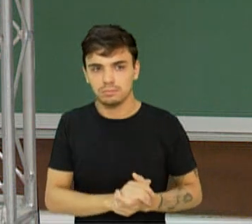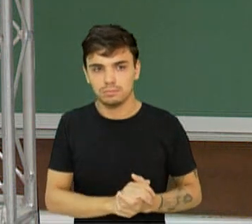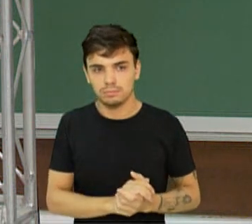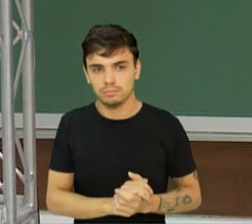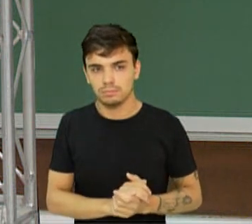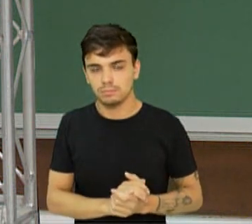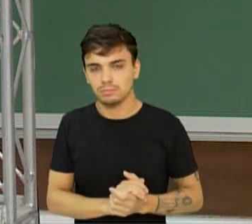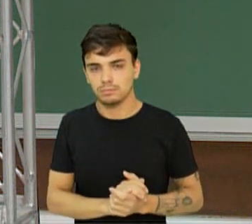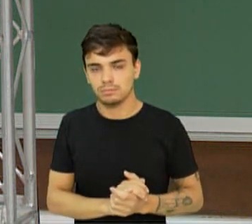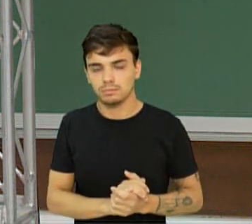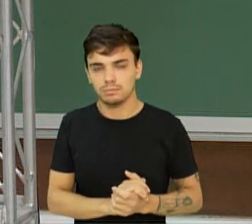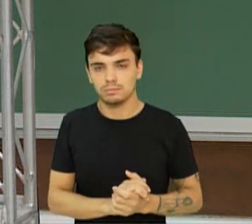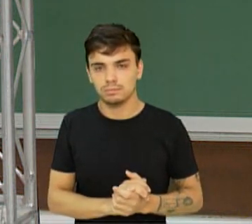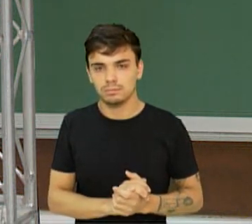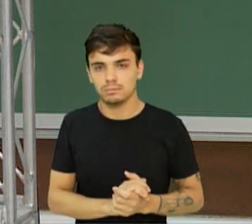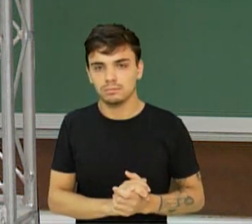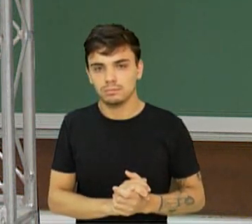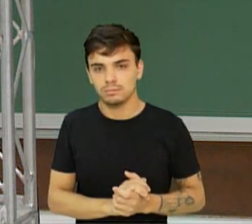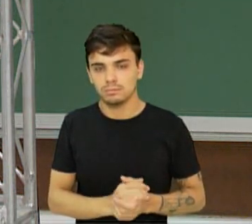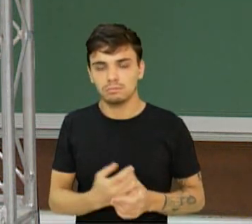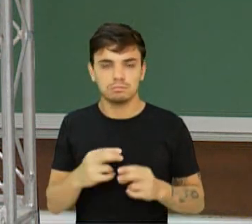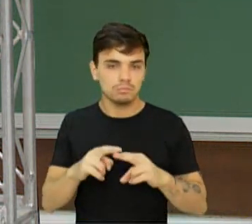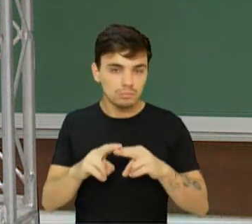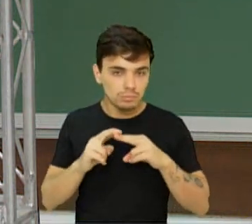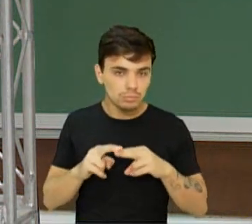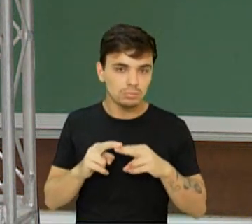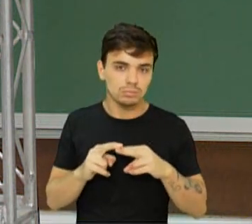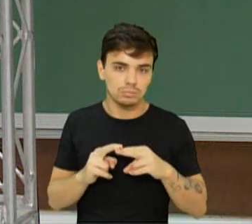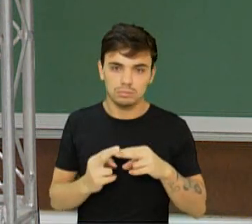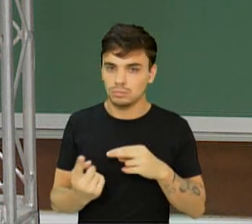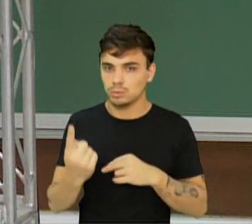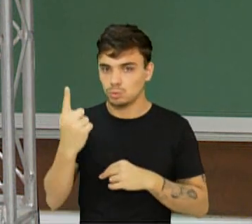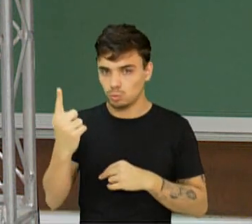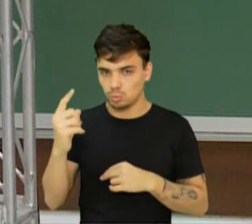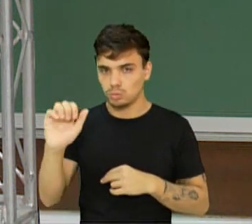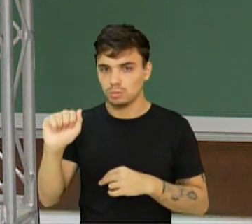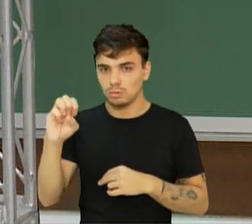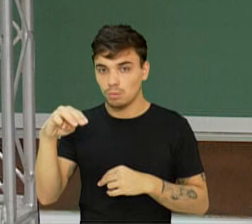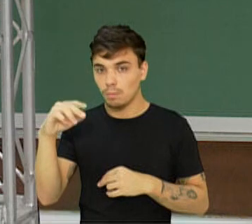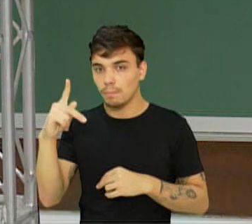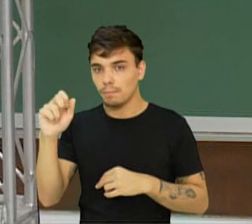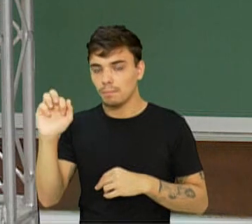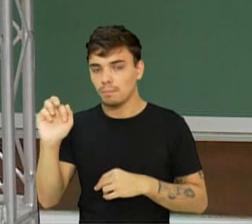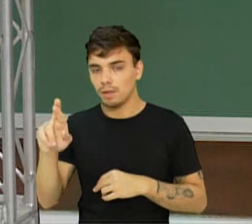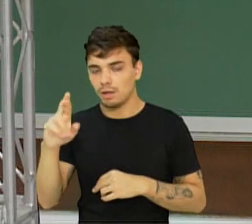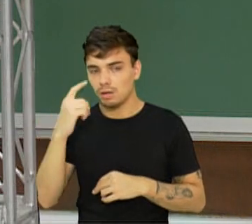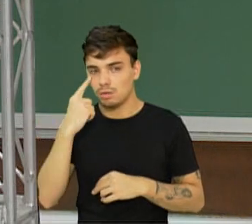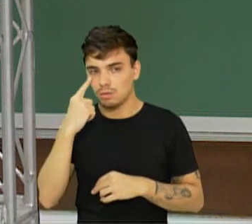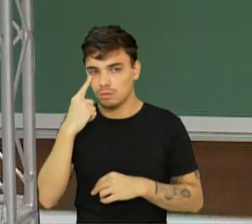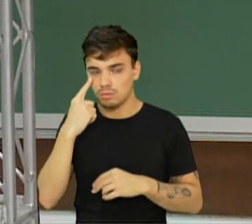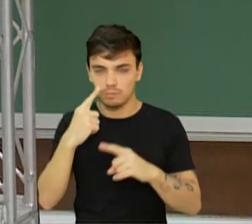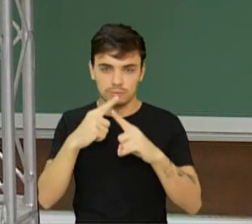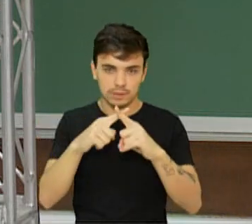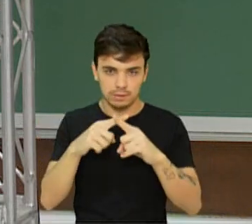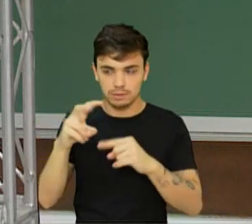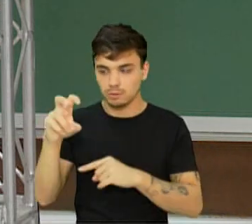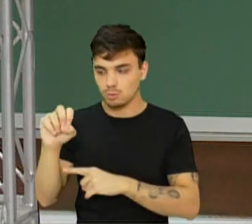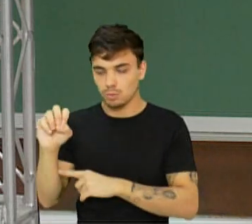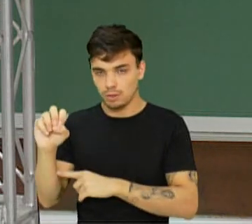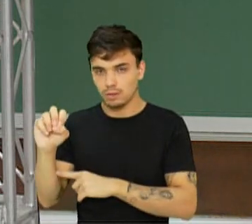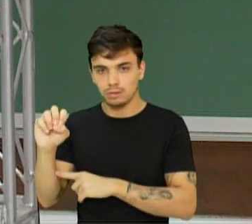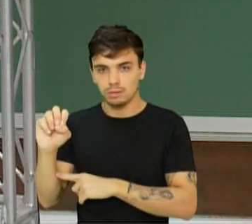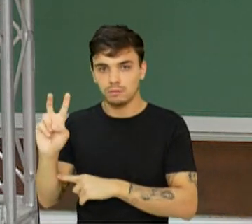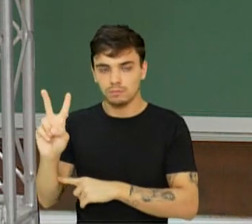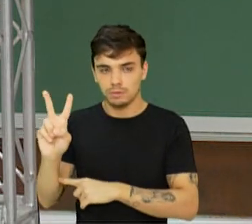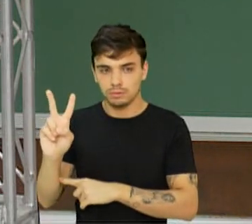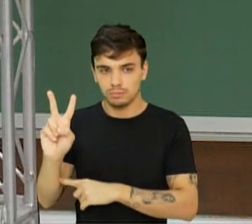série, circuito de série. Portanto, 1 ampere vezes 40 volts vai me... Ou melhor, 1 ampere